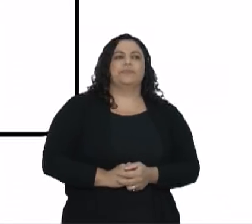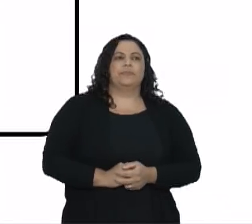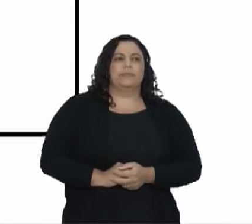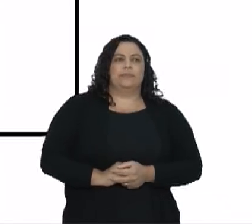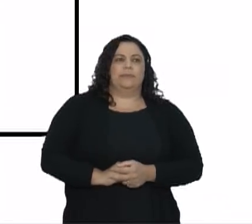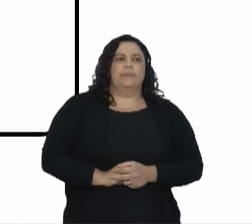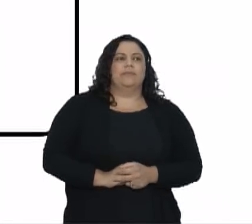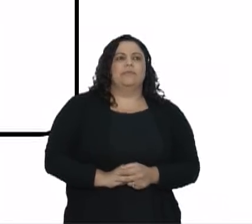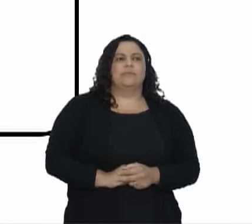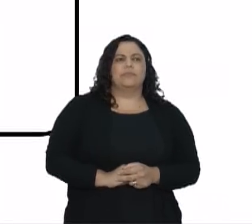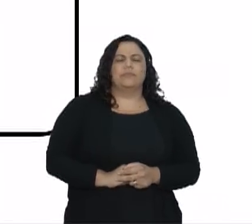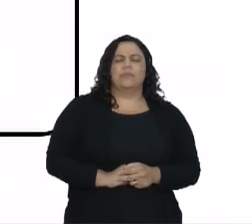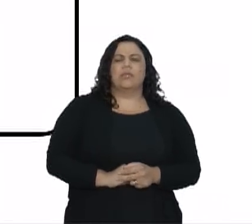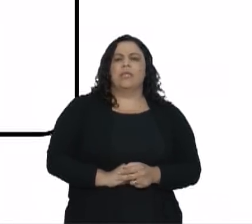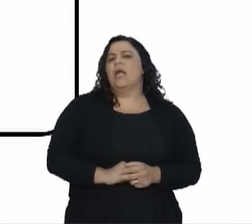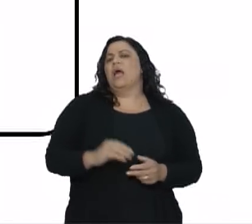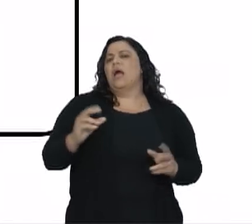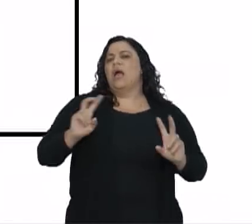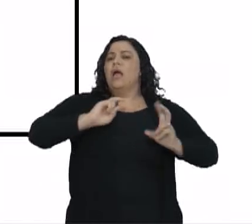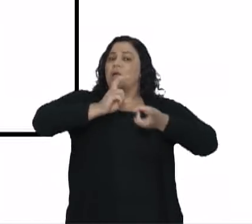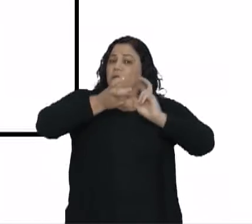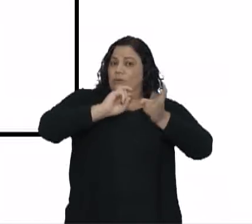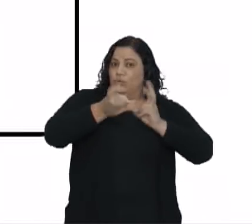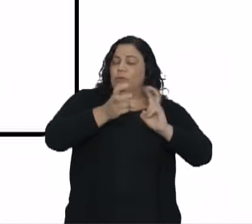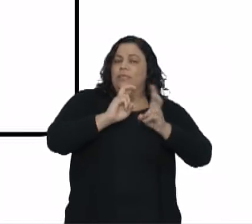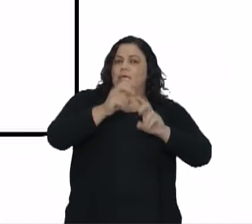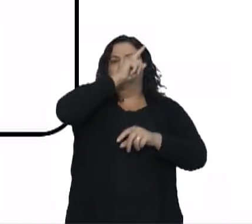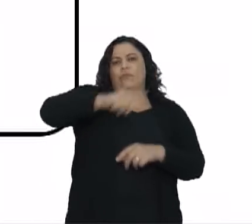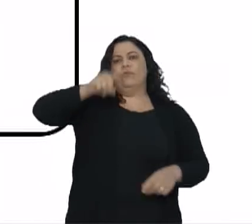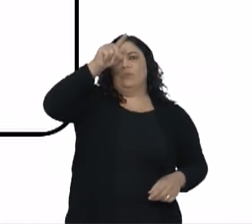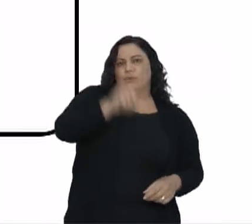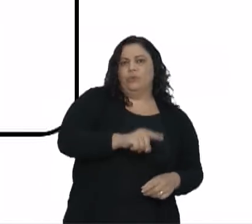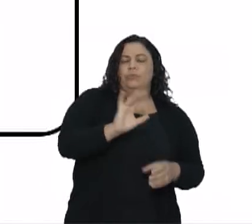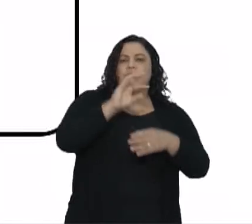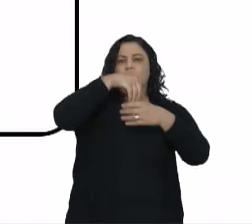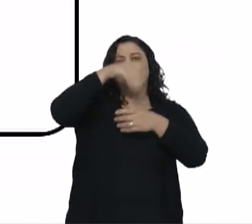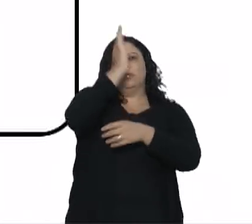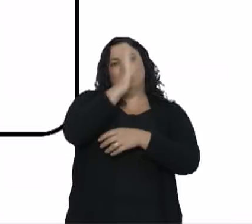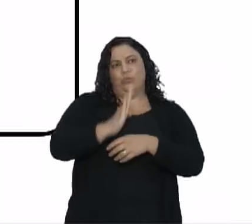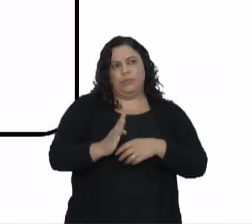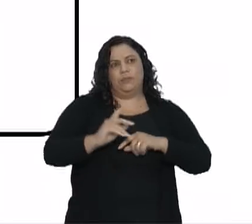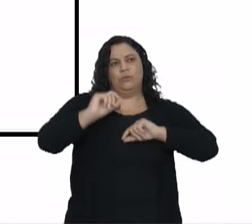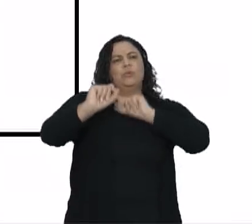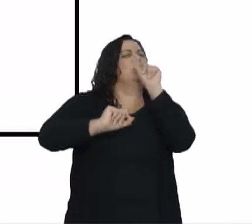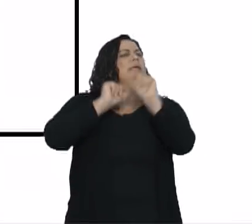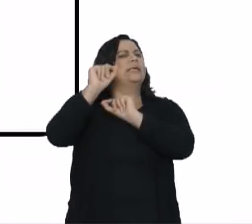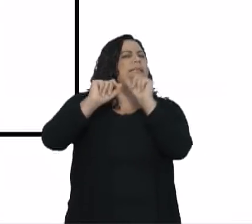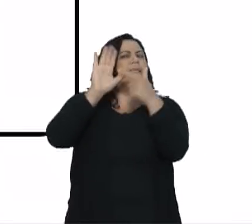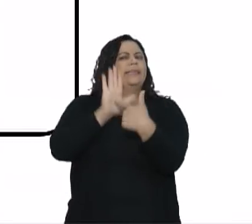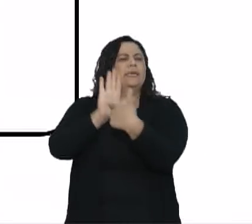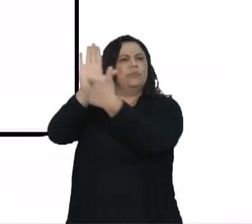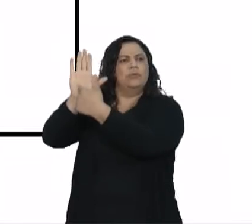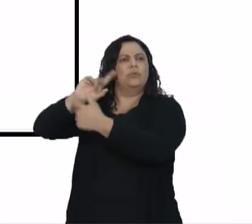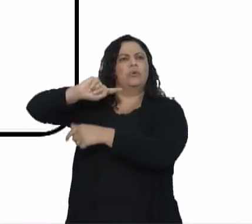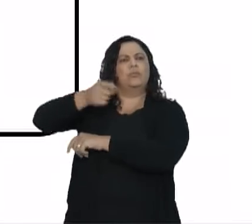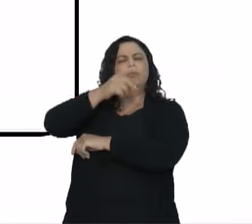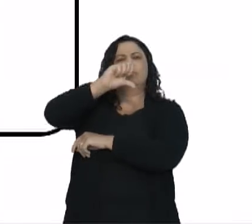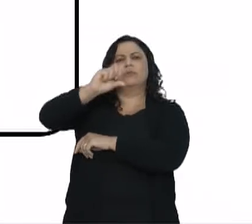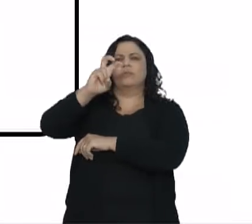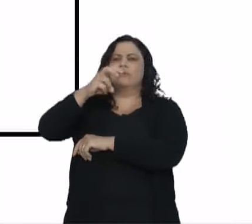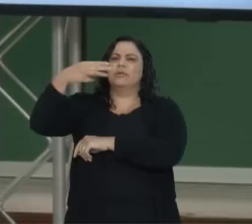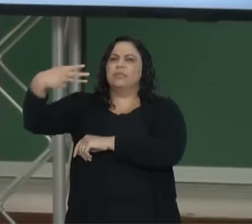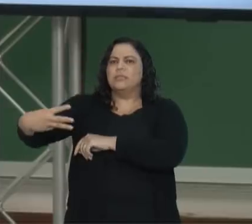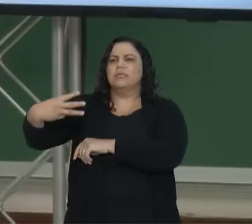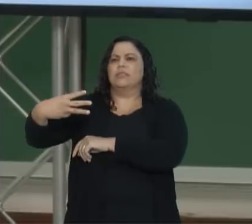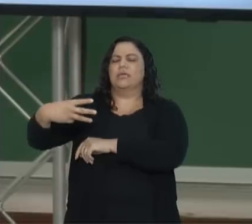deixou de ser proibida no Brasil e quem apresentou em 1953 ao então presidente Getúlio Vargas? Então